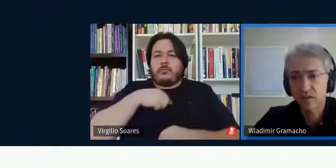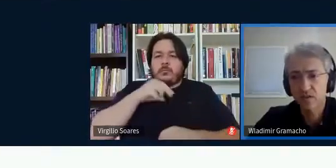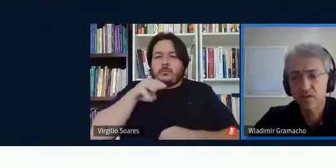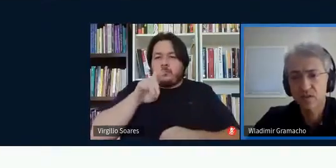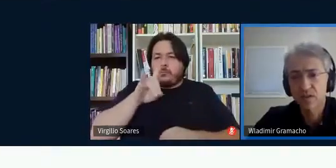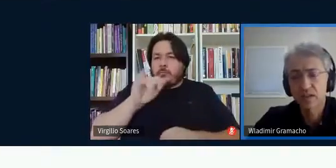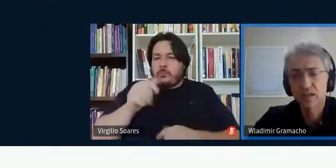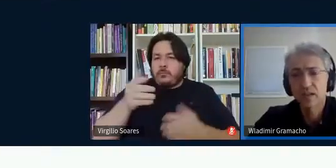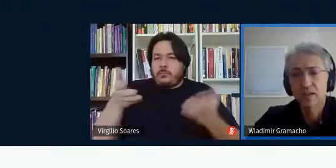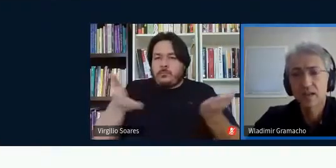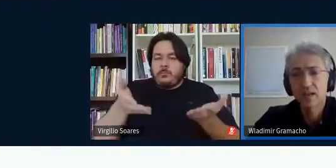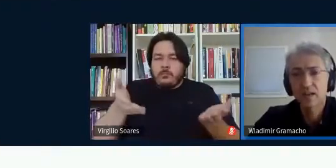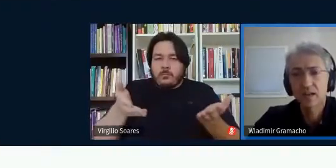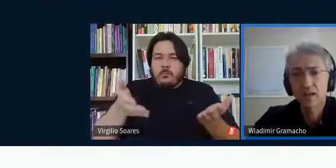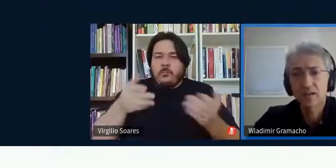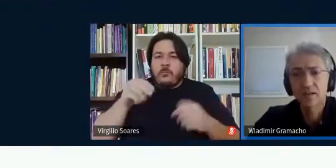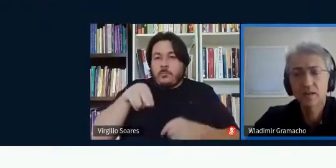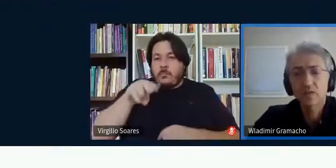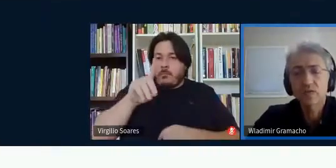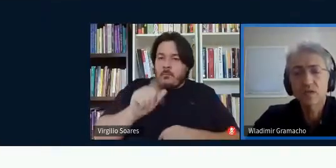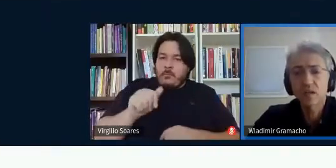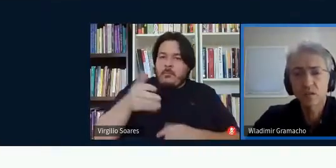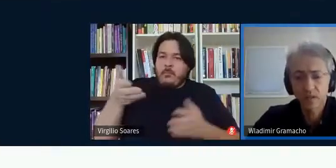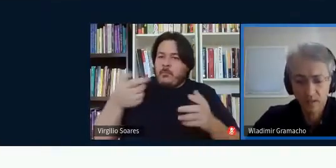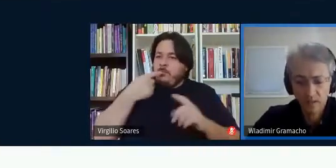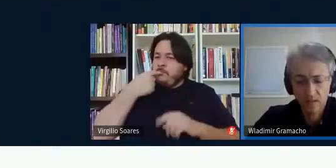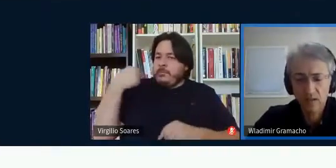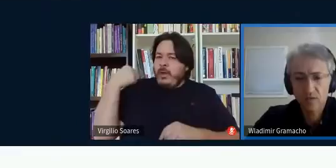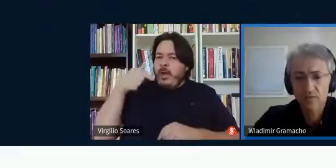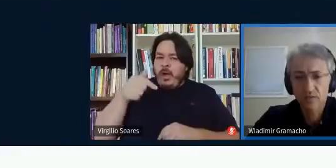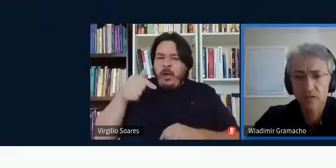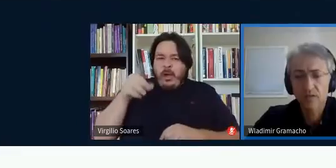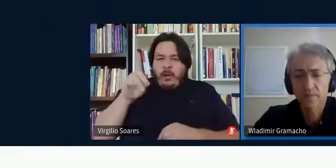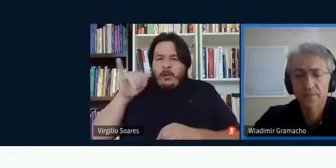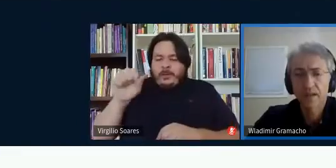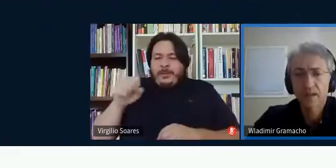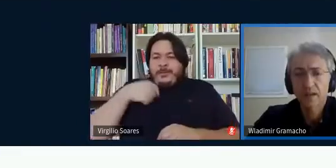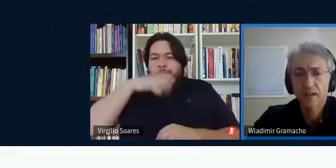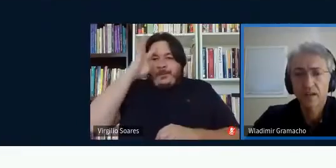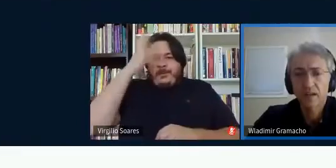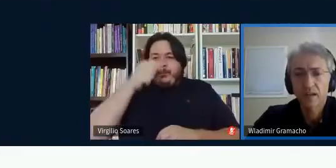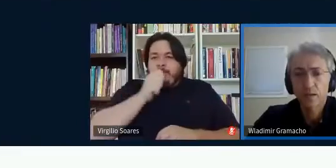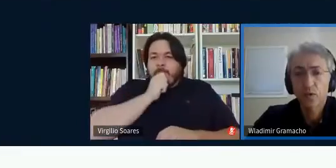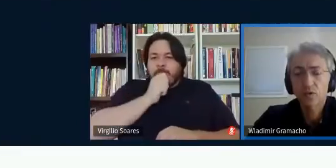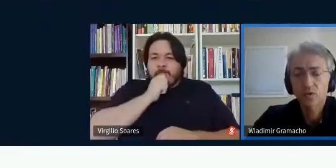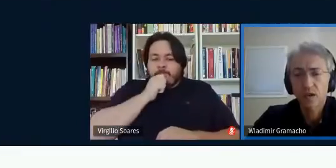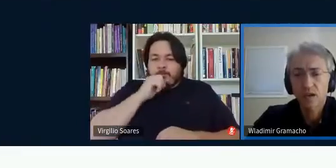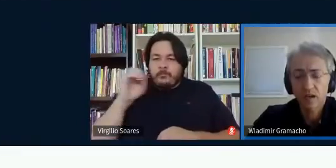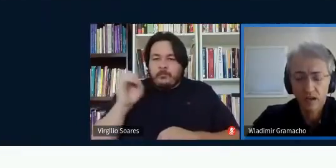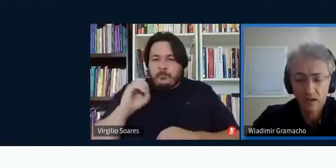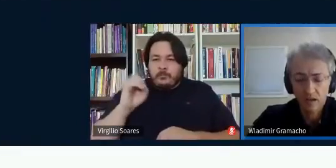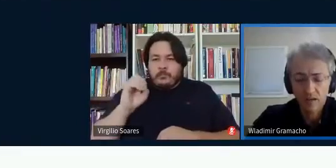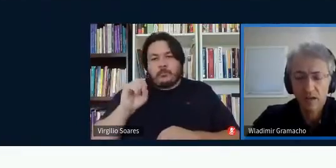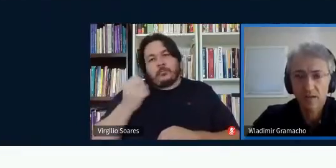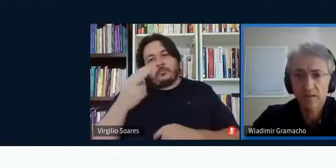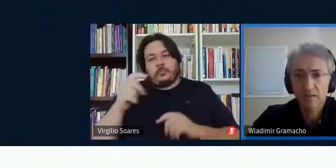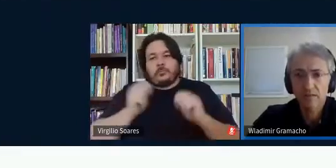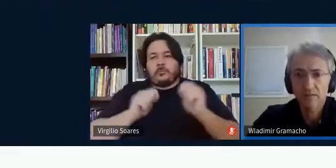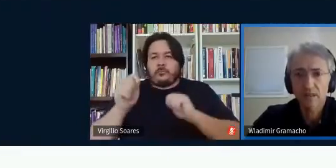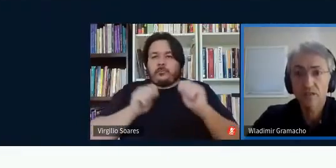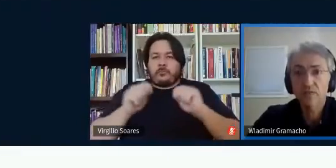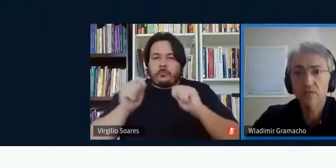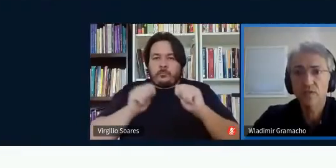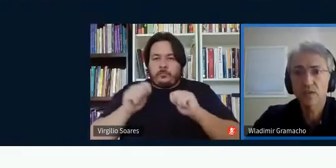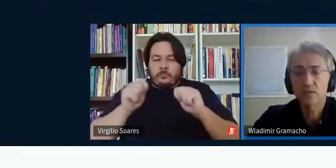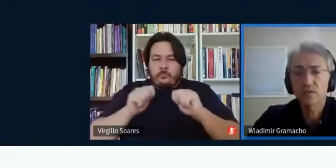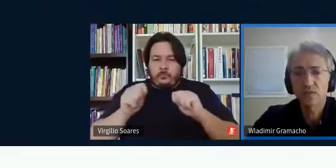gente vê que a gente não conseguiu ainda resolver ou controlar